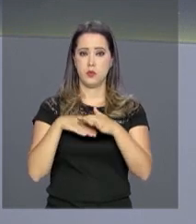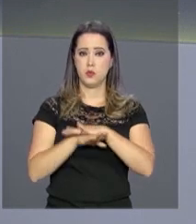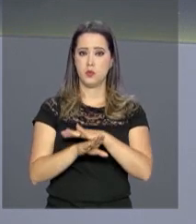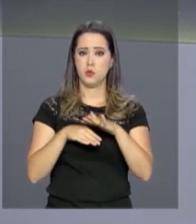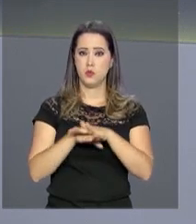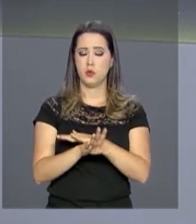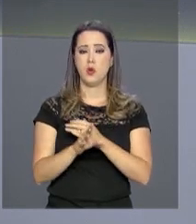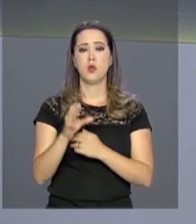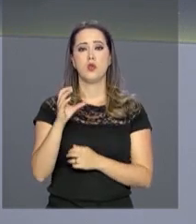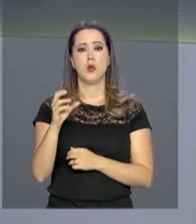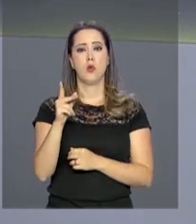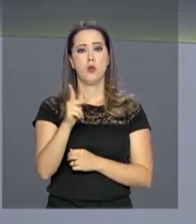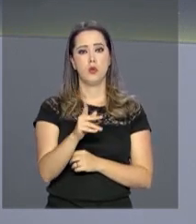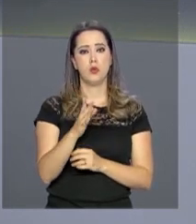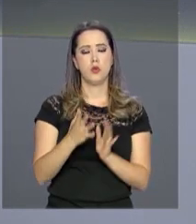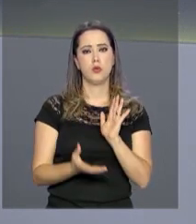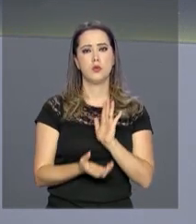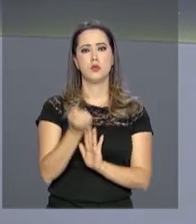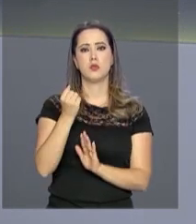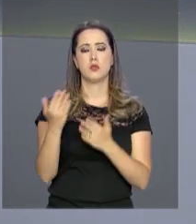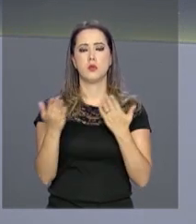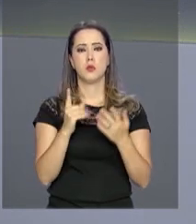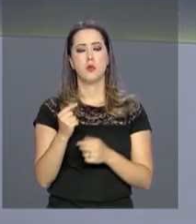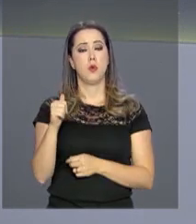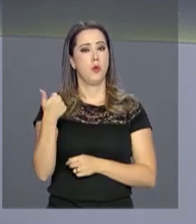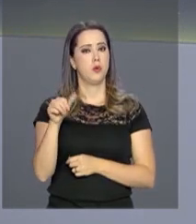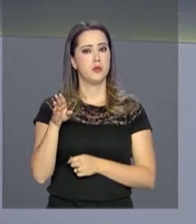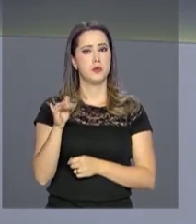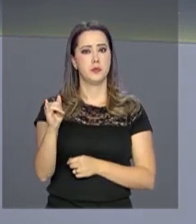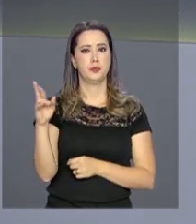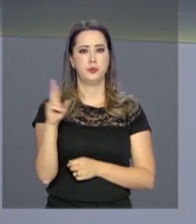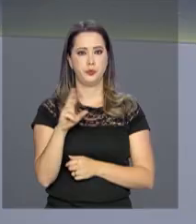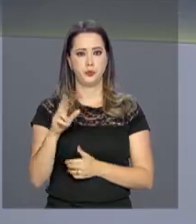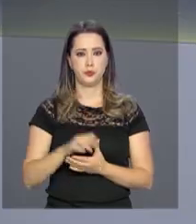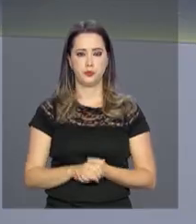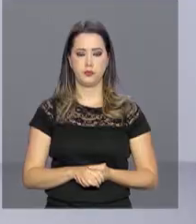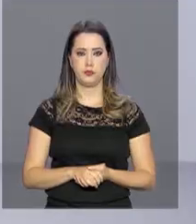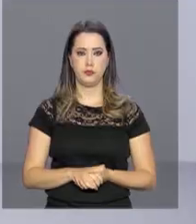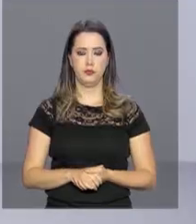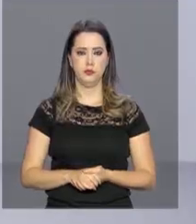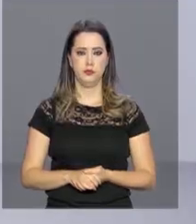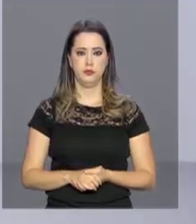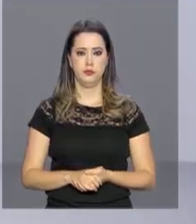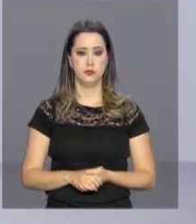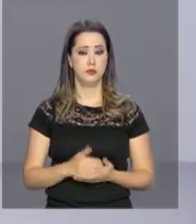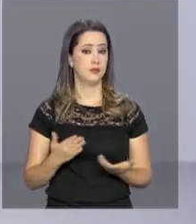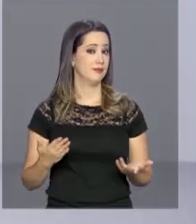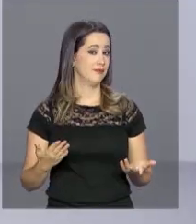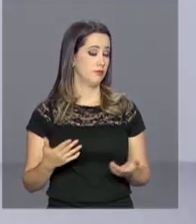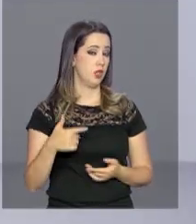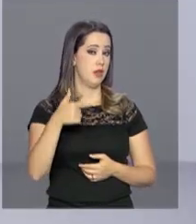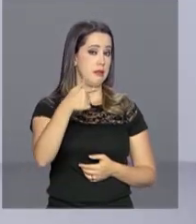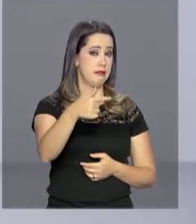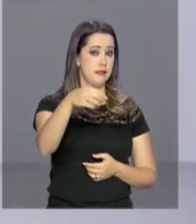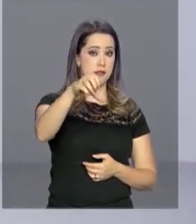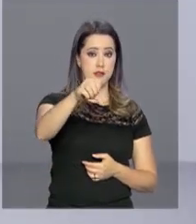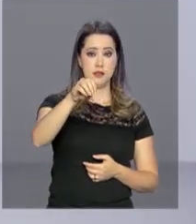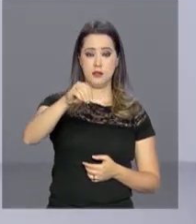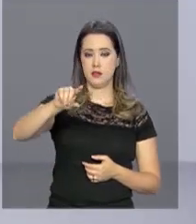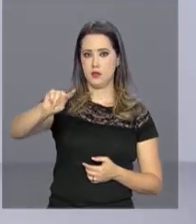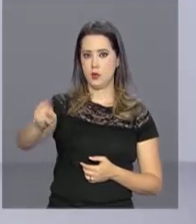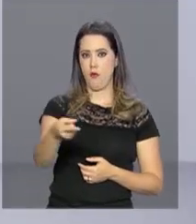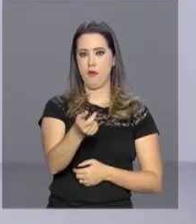na poupança superaram os saques em mais de 11 bilhões de reais. Quase 790